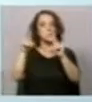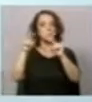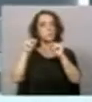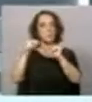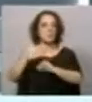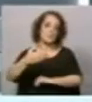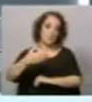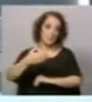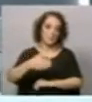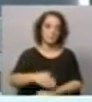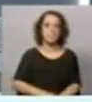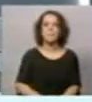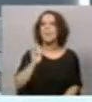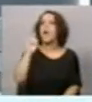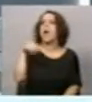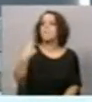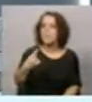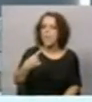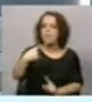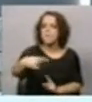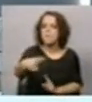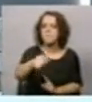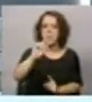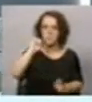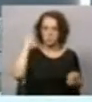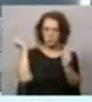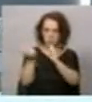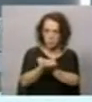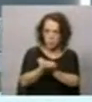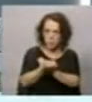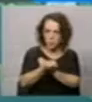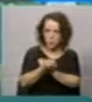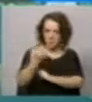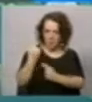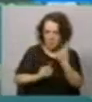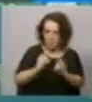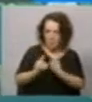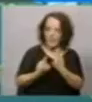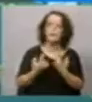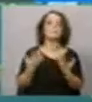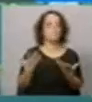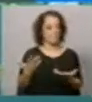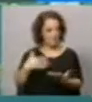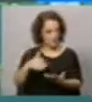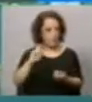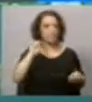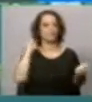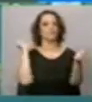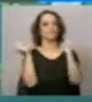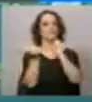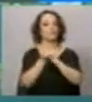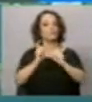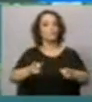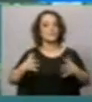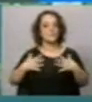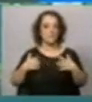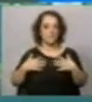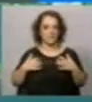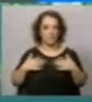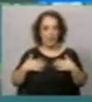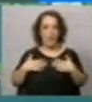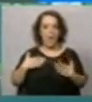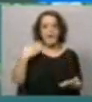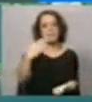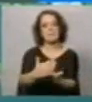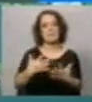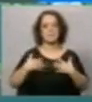graus. Nuno, para amanhã e para os próximos dias, há alguma mudança significativa? Pois, vamos ter uma mudança significativa a partir de sexta-feira, portanto, bom tempo até